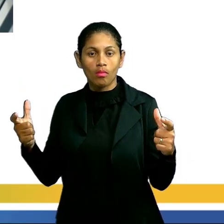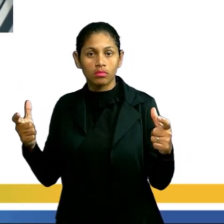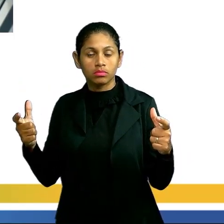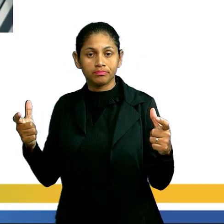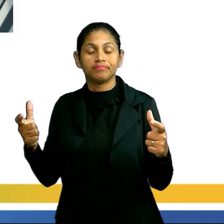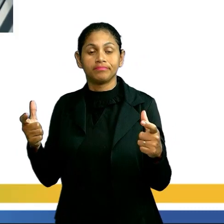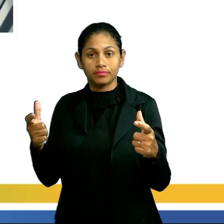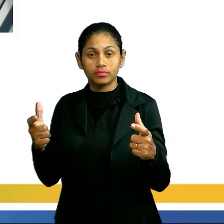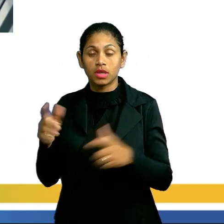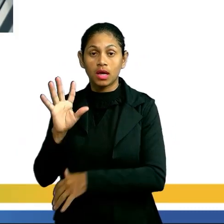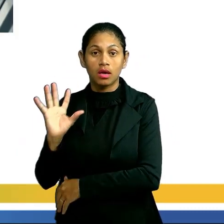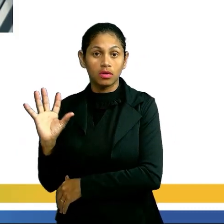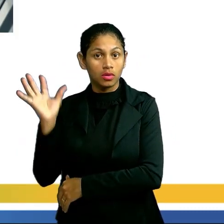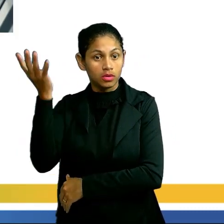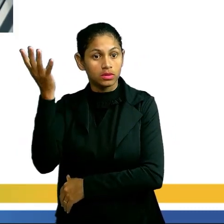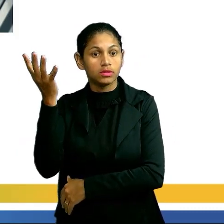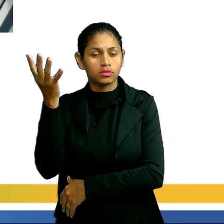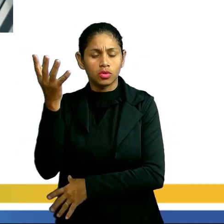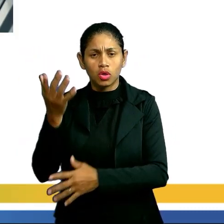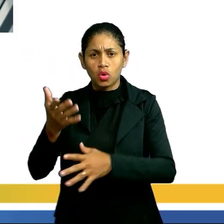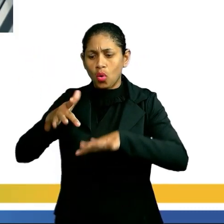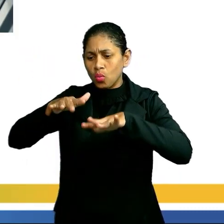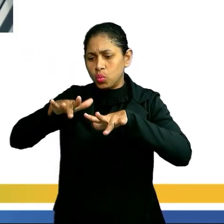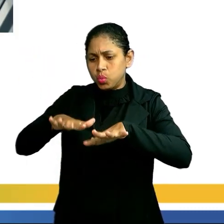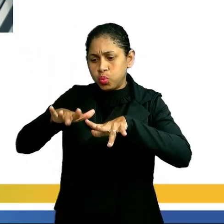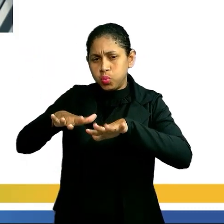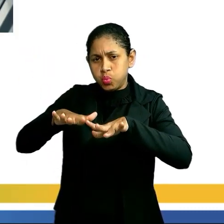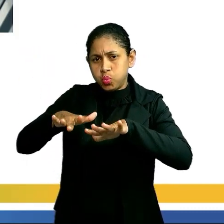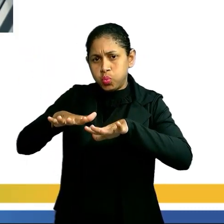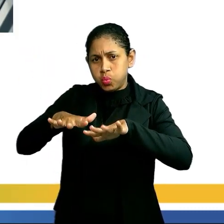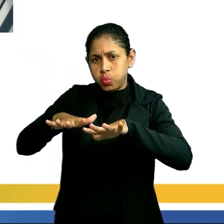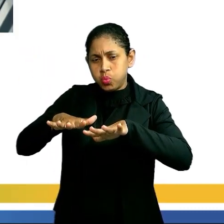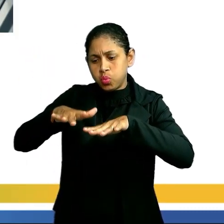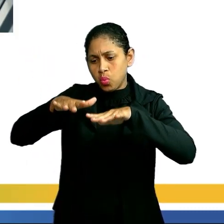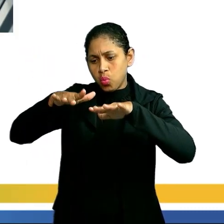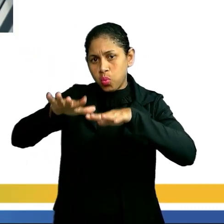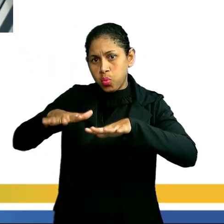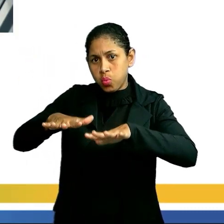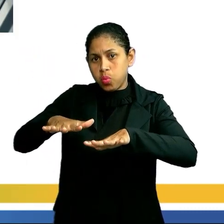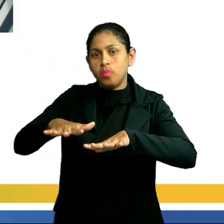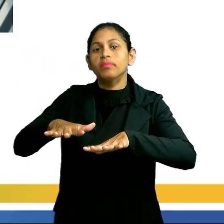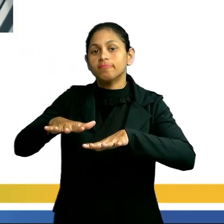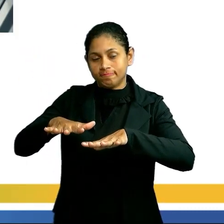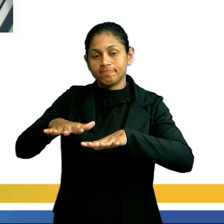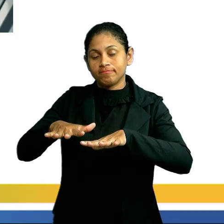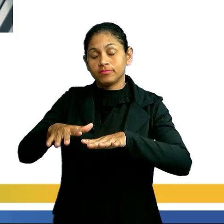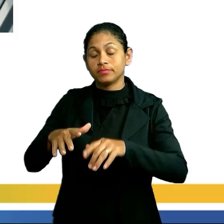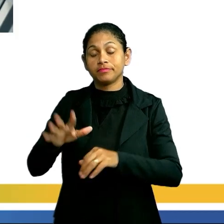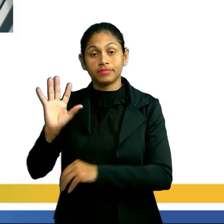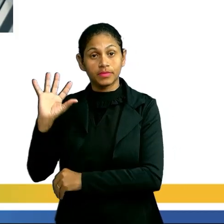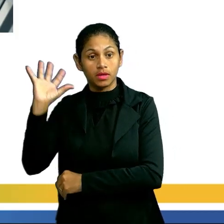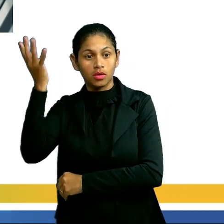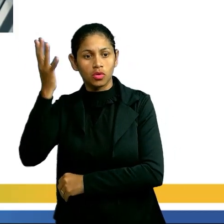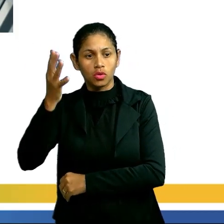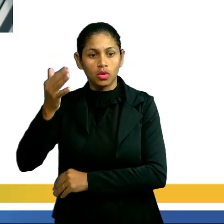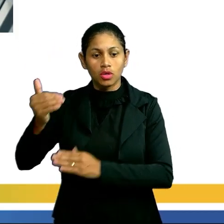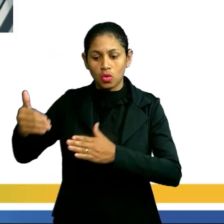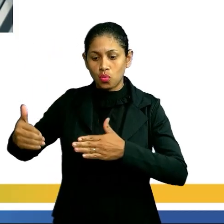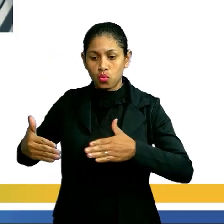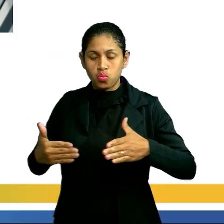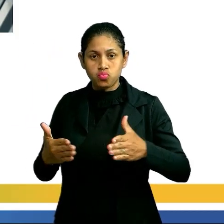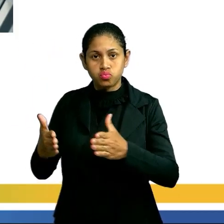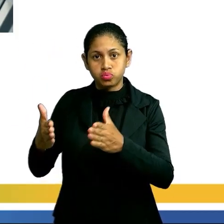é decorrente do aumento de vibrações de suas partículas. Isso ocorre muito nos trilhos de trem, por exemplo, quando eles